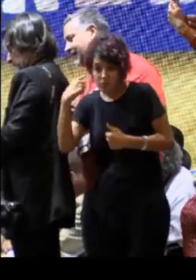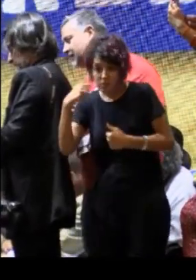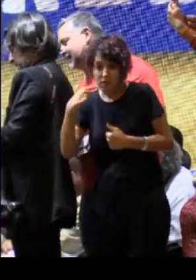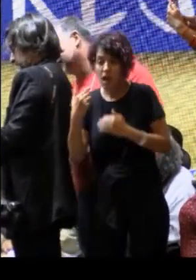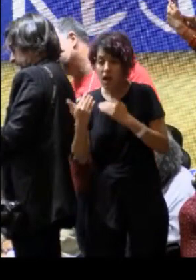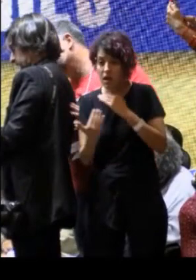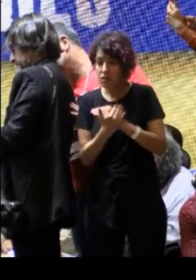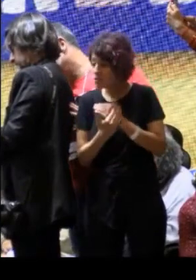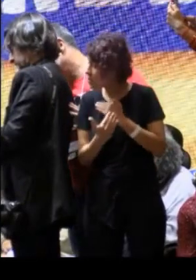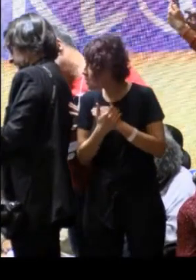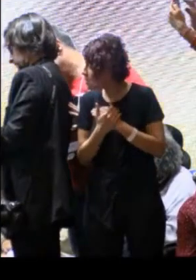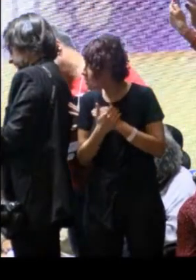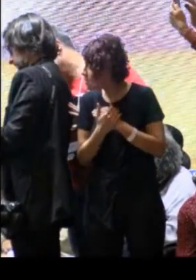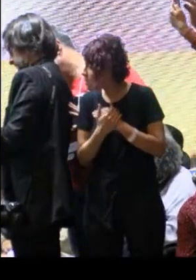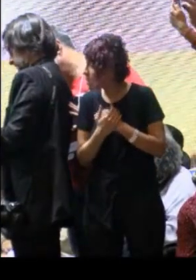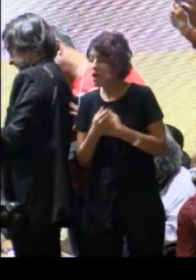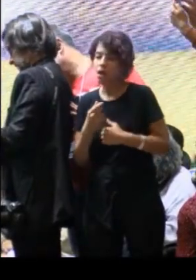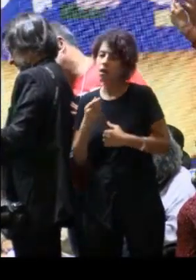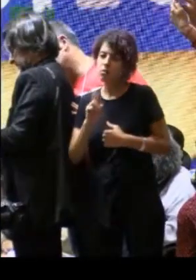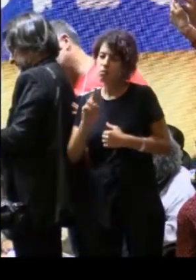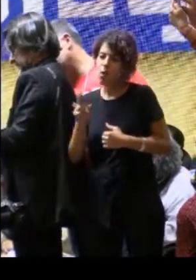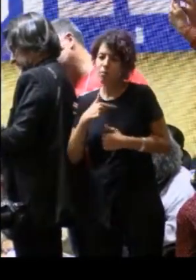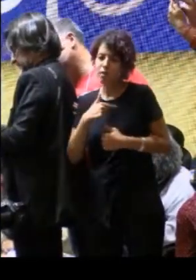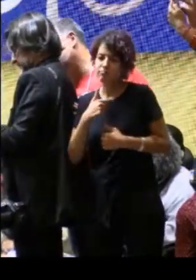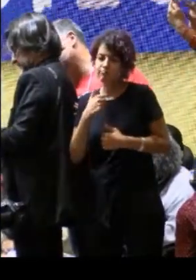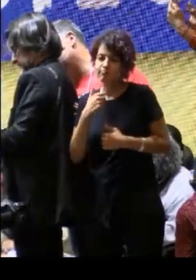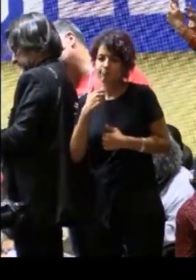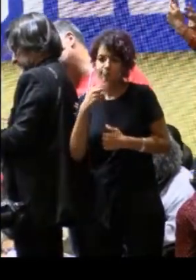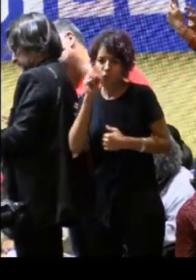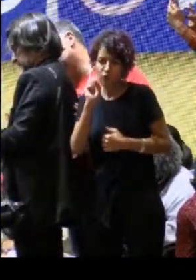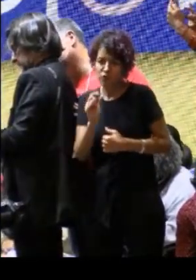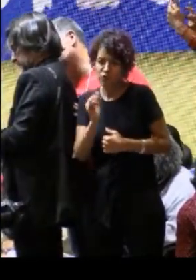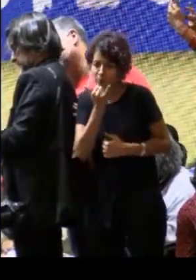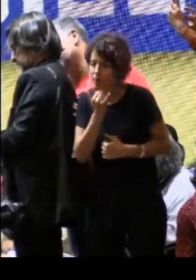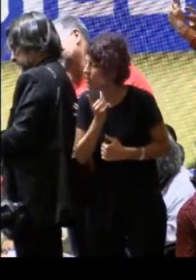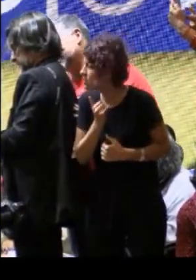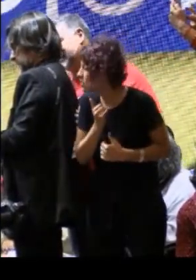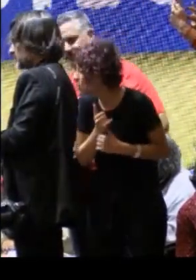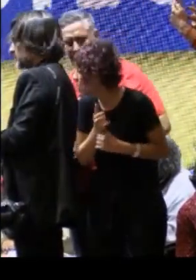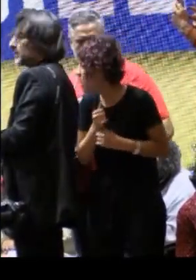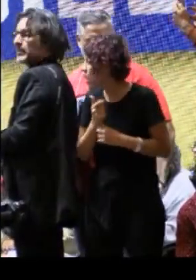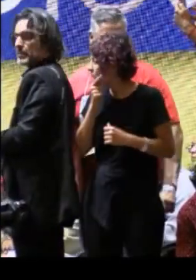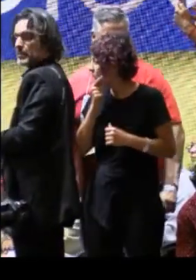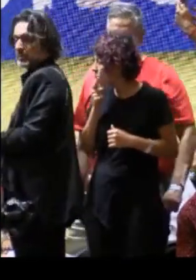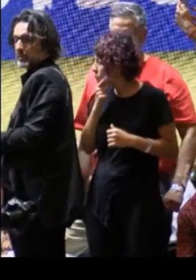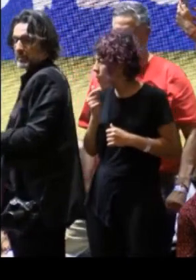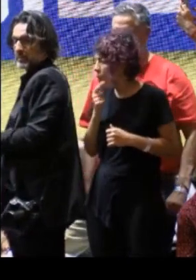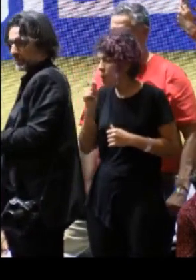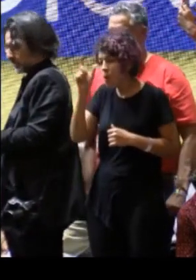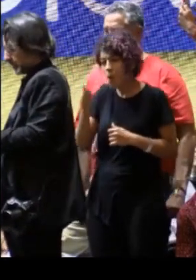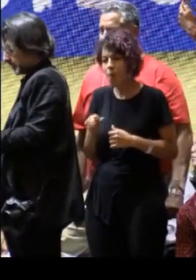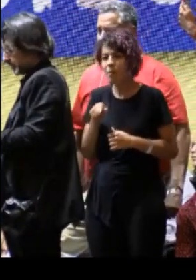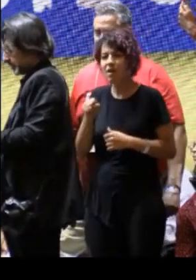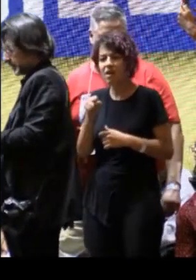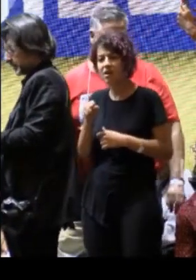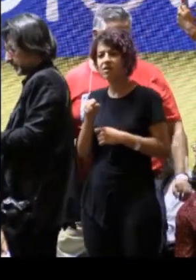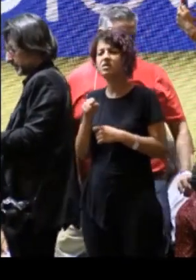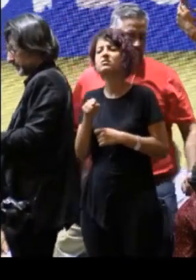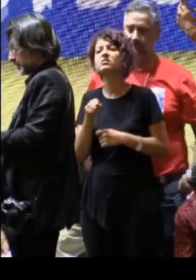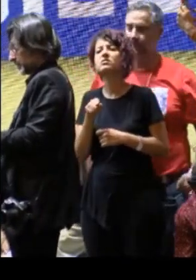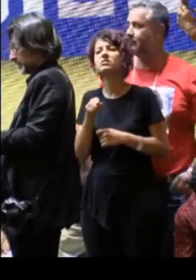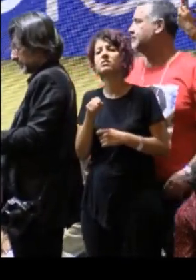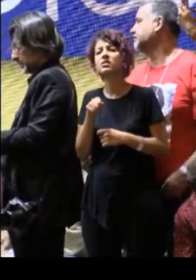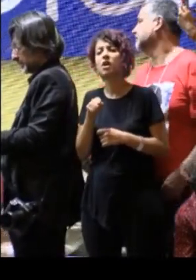cara chamado Xixa, eu não sei se ele veio, mas eu vi ele aqui. É o cara que prestou uma